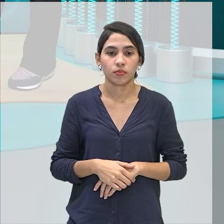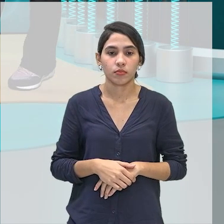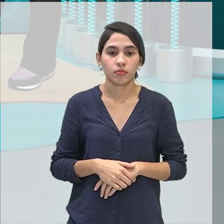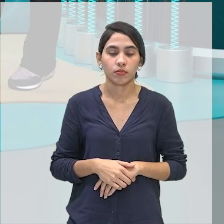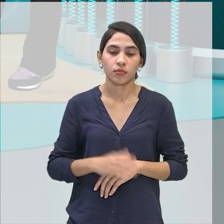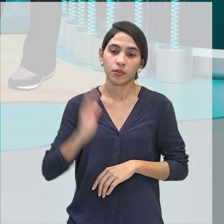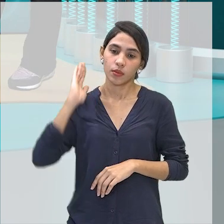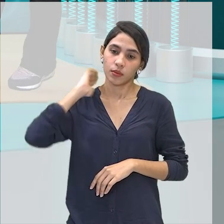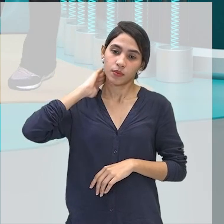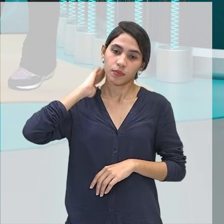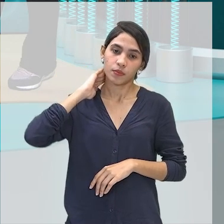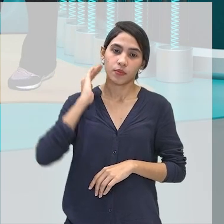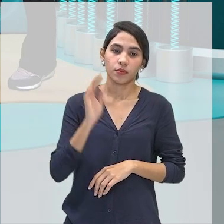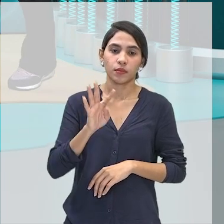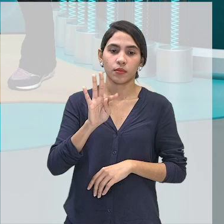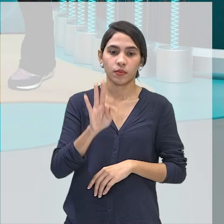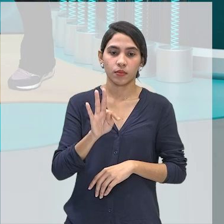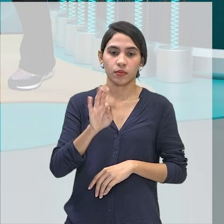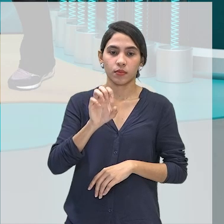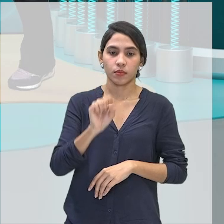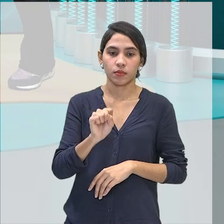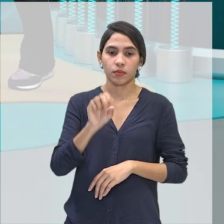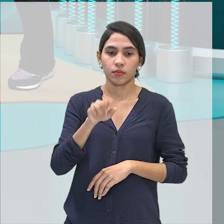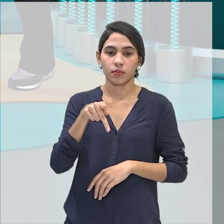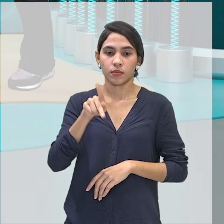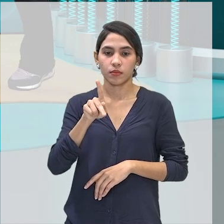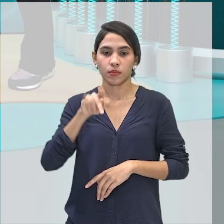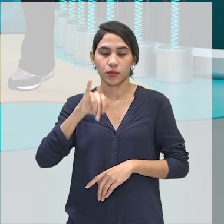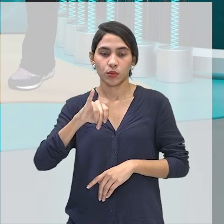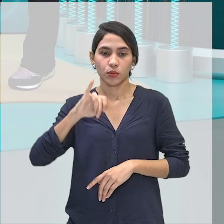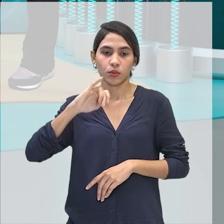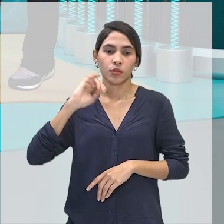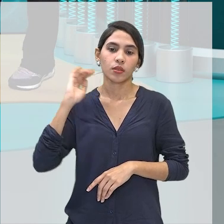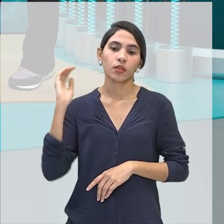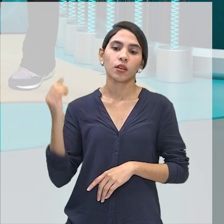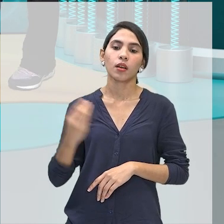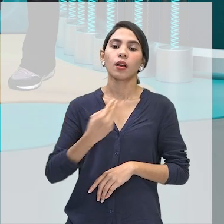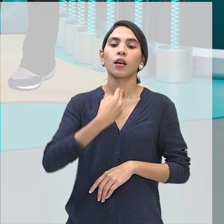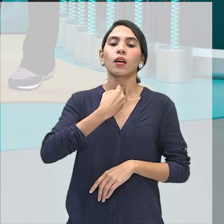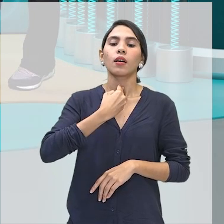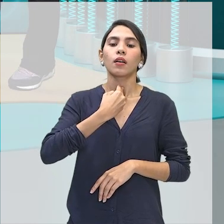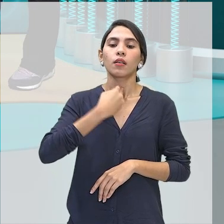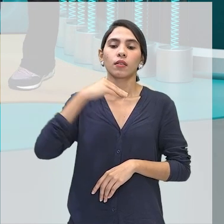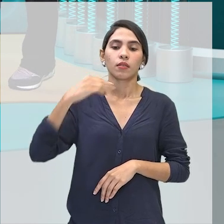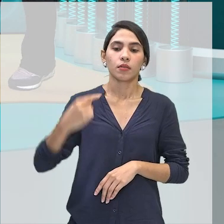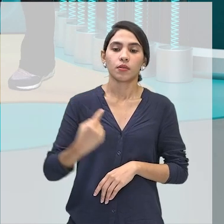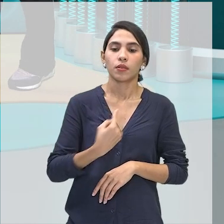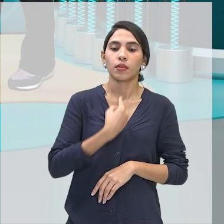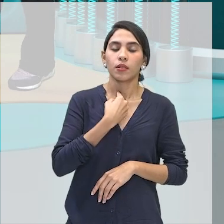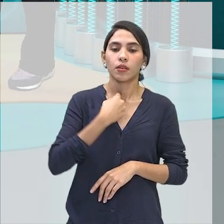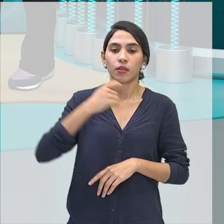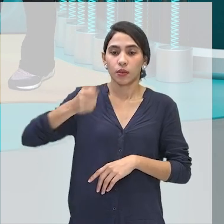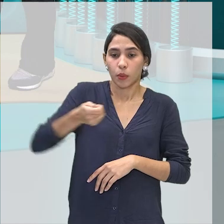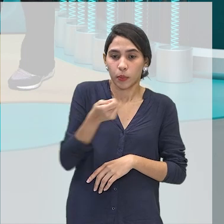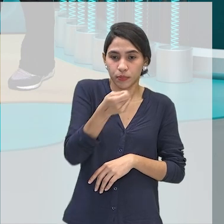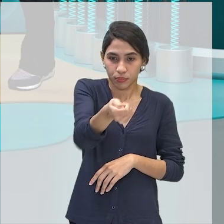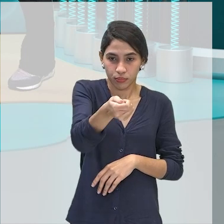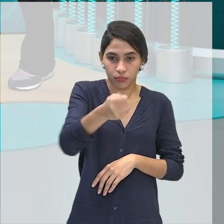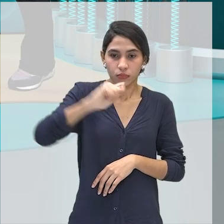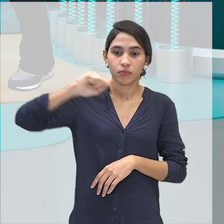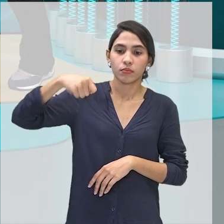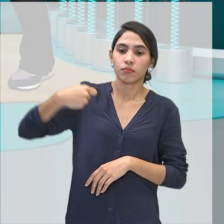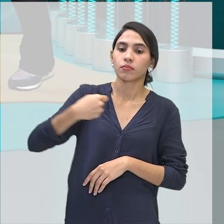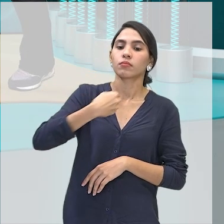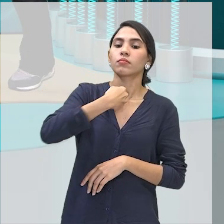lá, é o Tsuki, que é a estocada na garganta. E toda vez que tem estocada na garganta, tem o